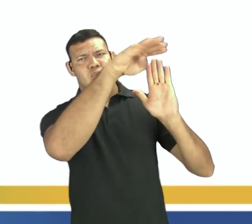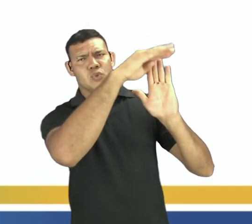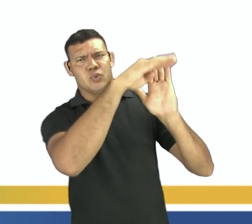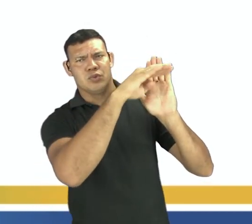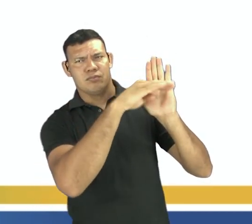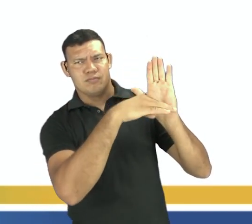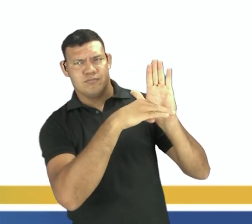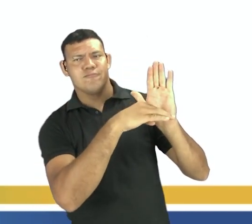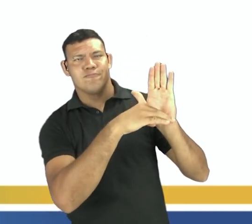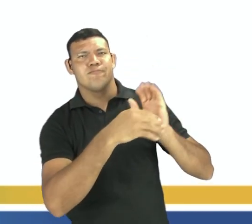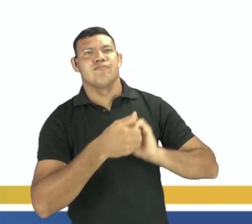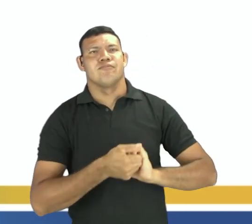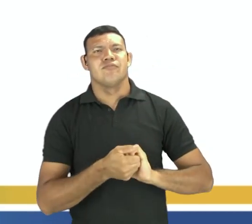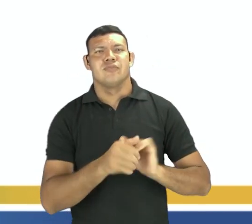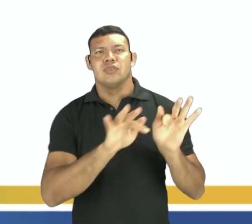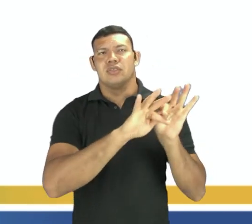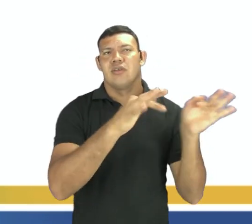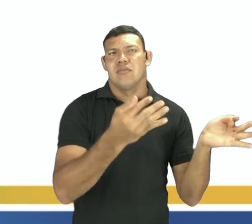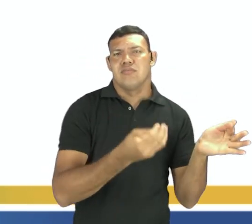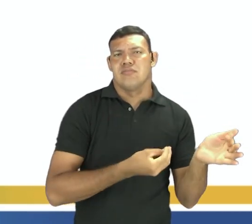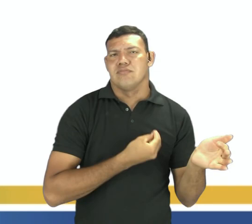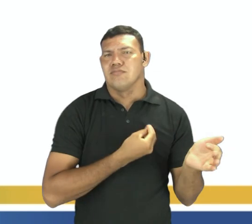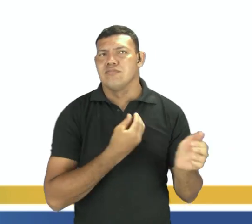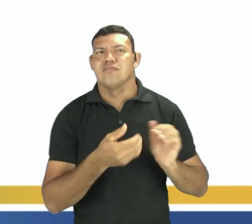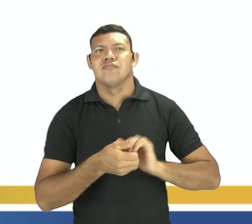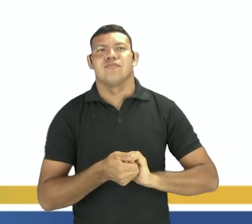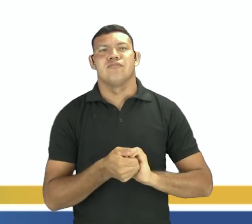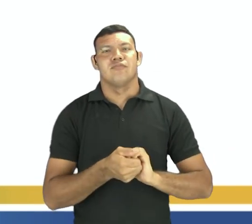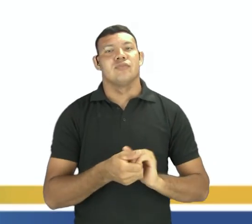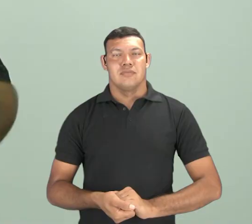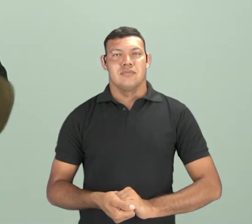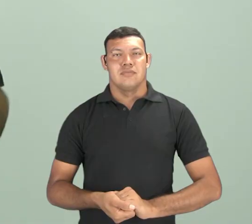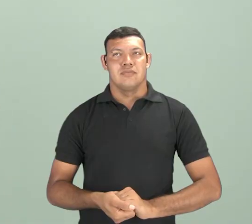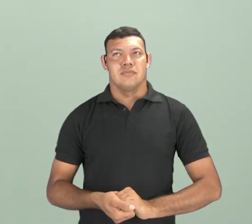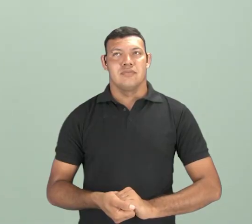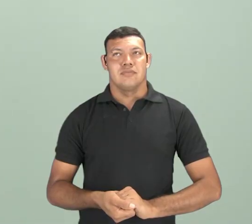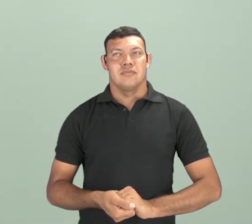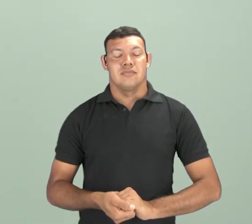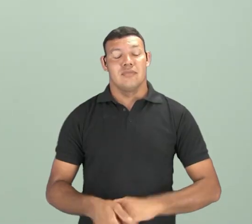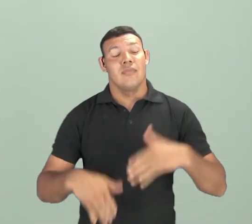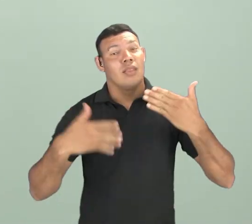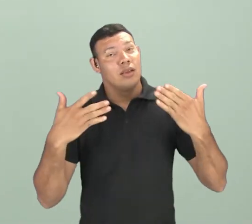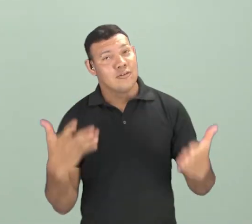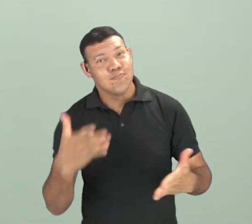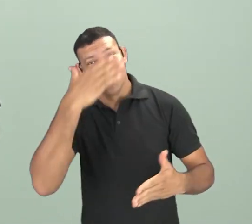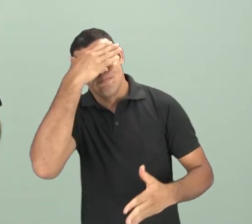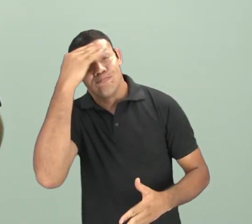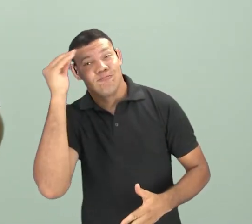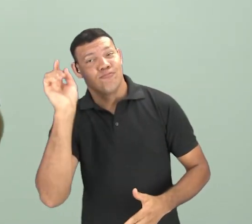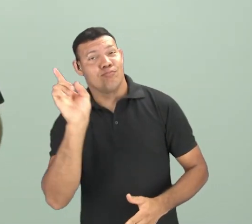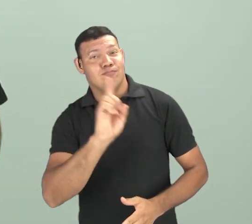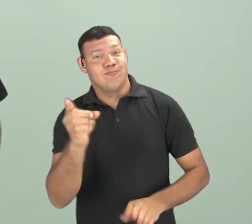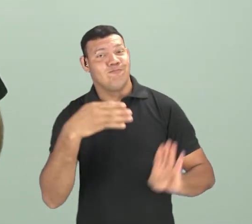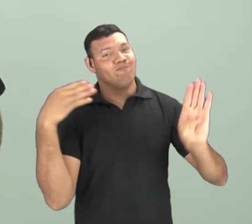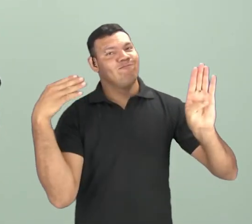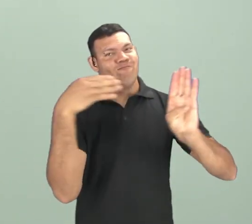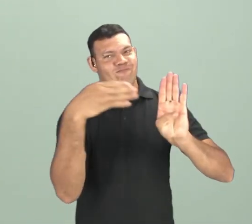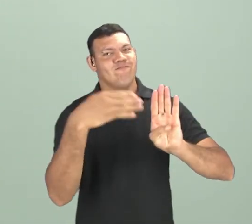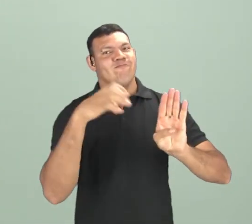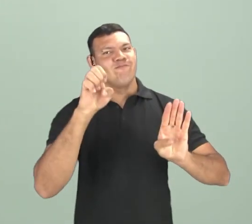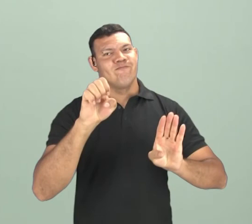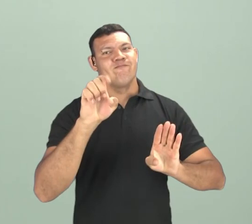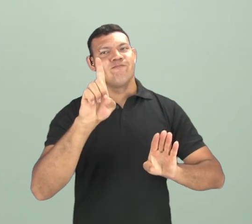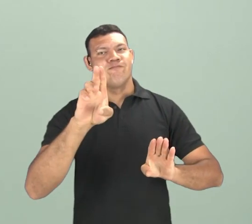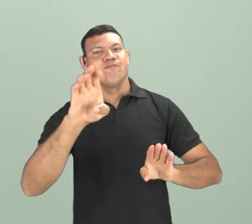present continuous, simple past, past continuous and simple future. Não se esqueçam também de acessar a plataforma Eduque para